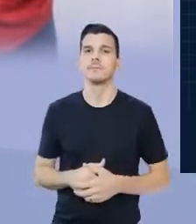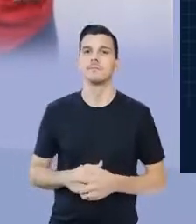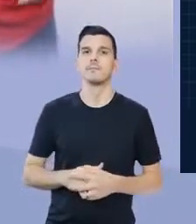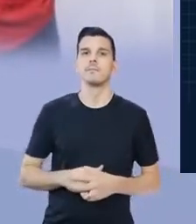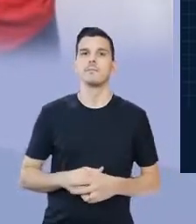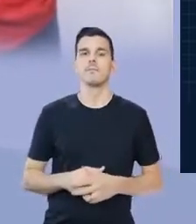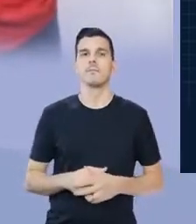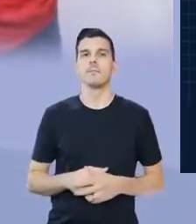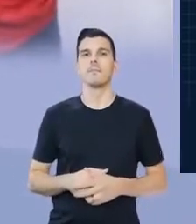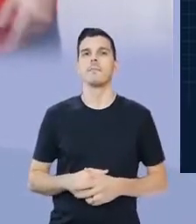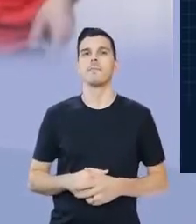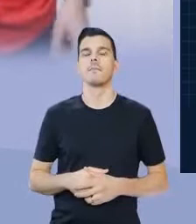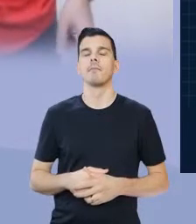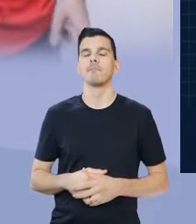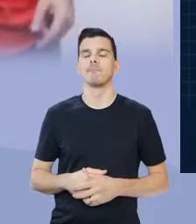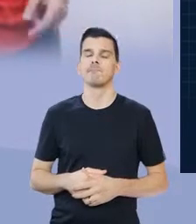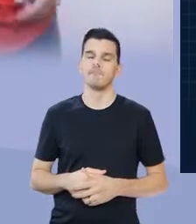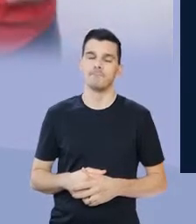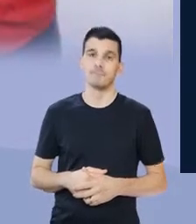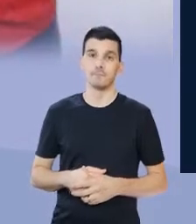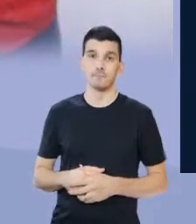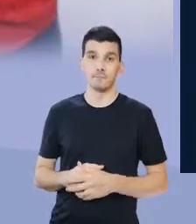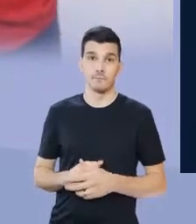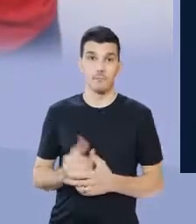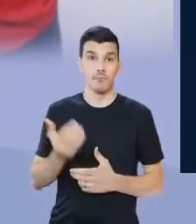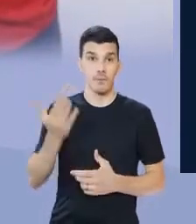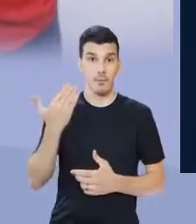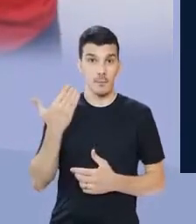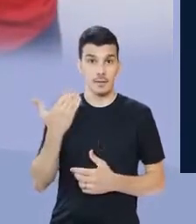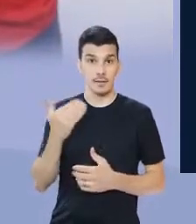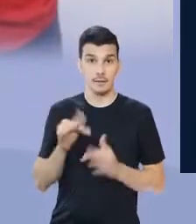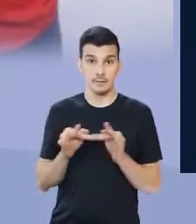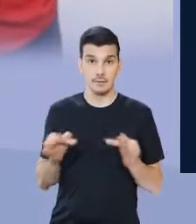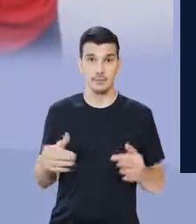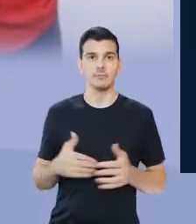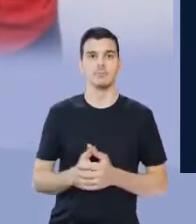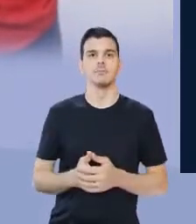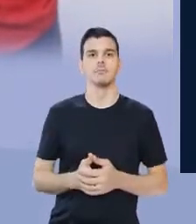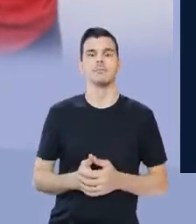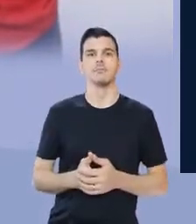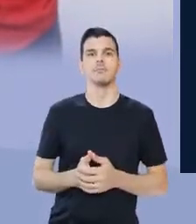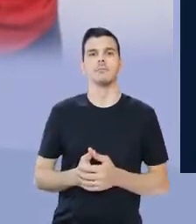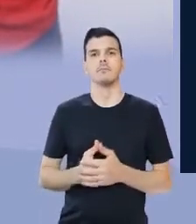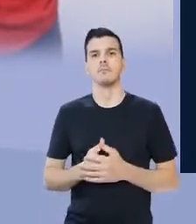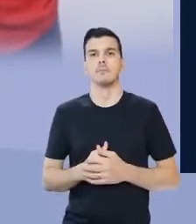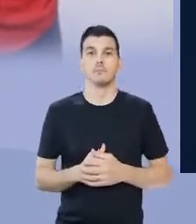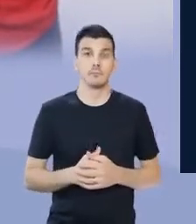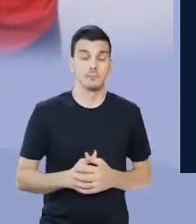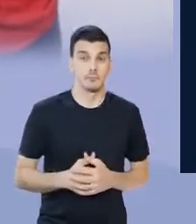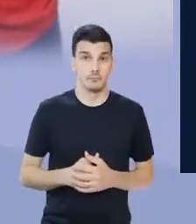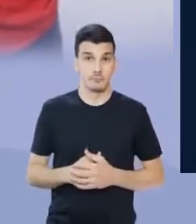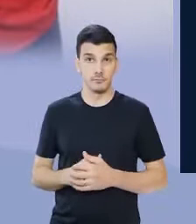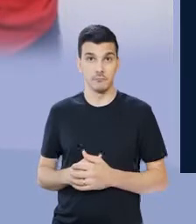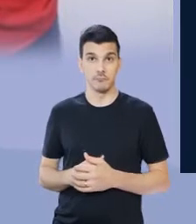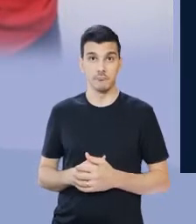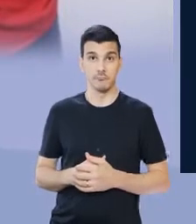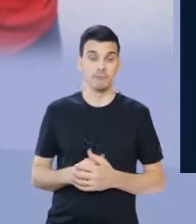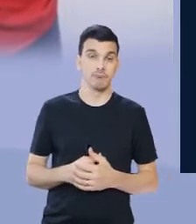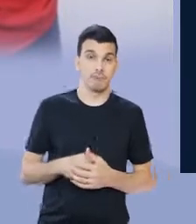and in Question, e vamos lá. Vamos falar do passado simples. Tempo verbal para as ações em